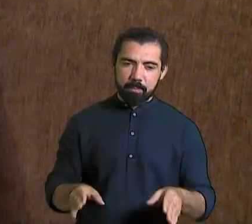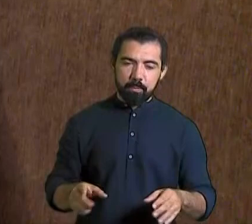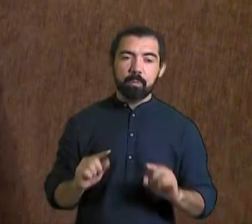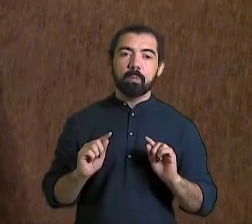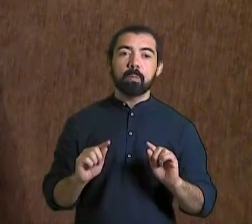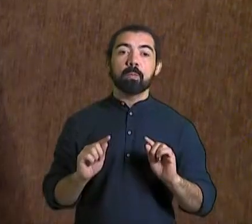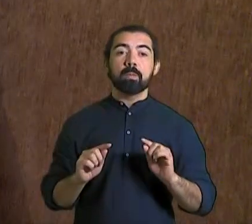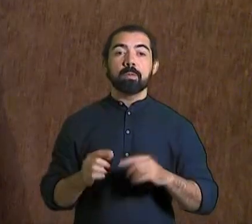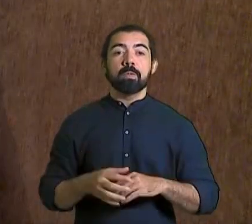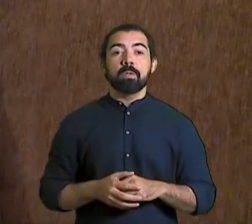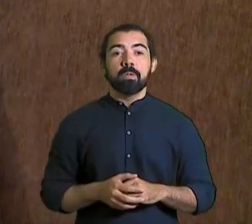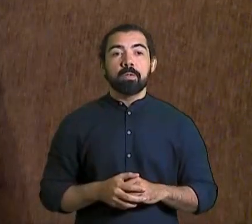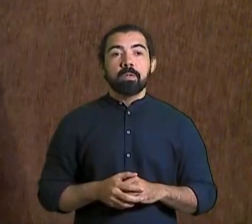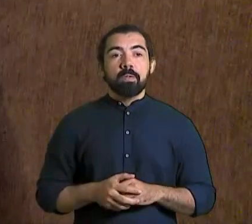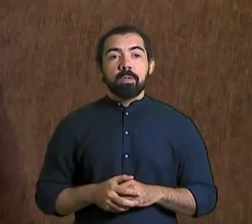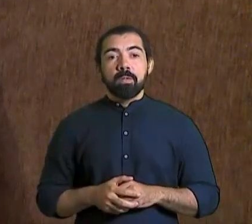que